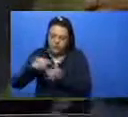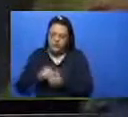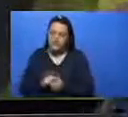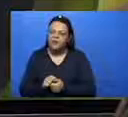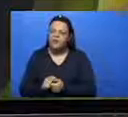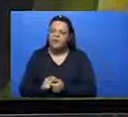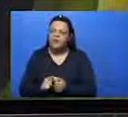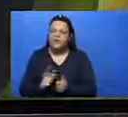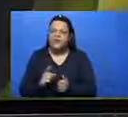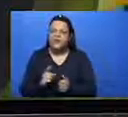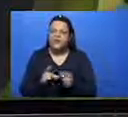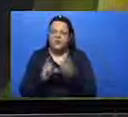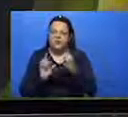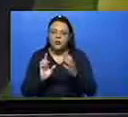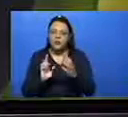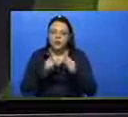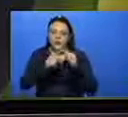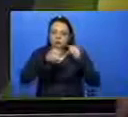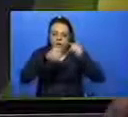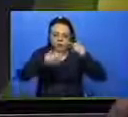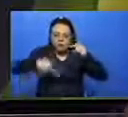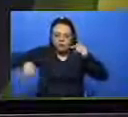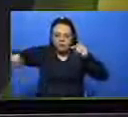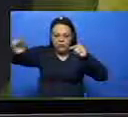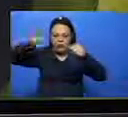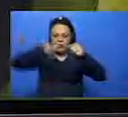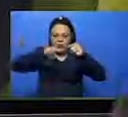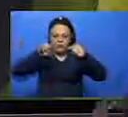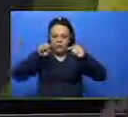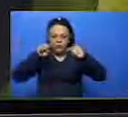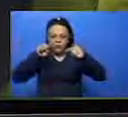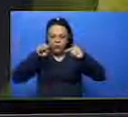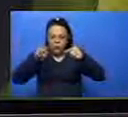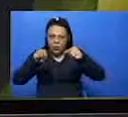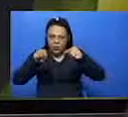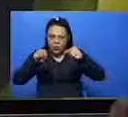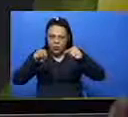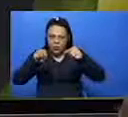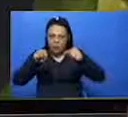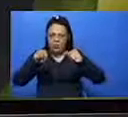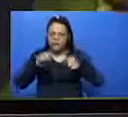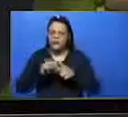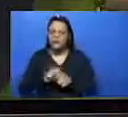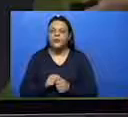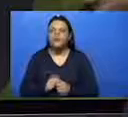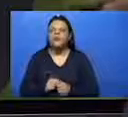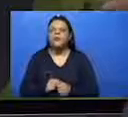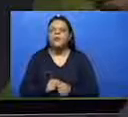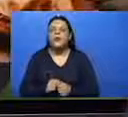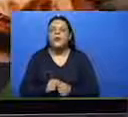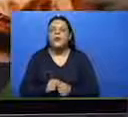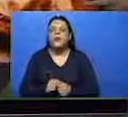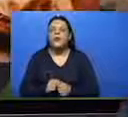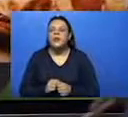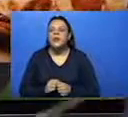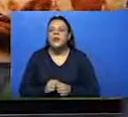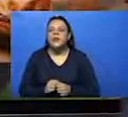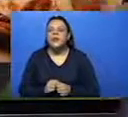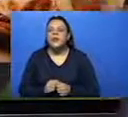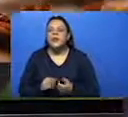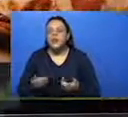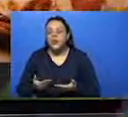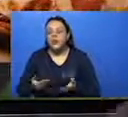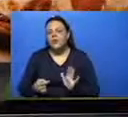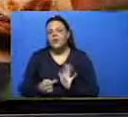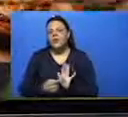central, ok? Talvez fique melhor vocês entenderem por uma analogia, que no